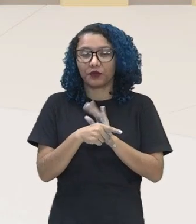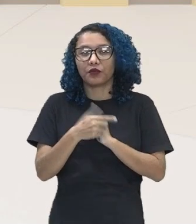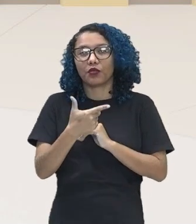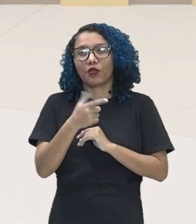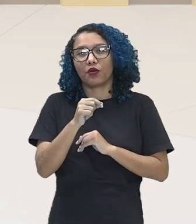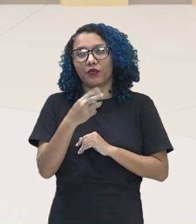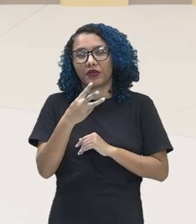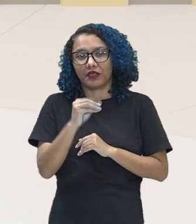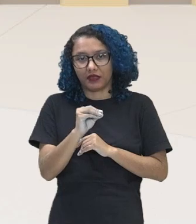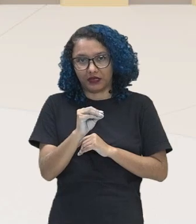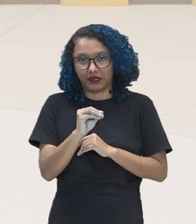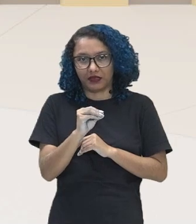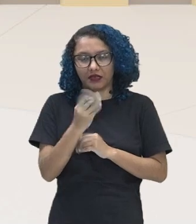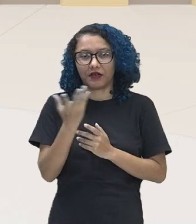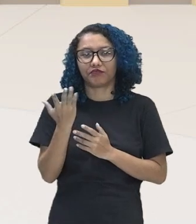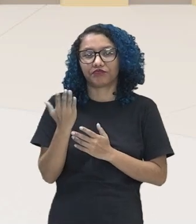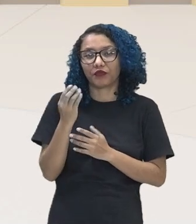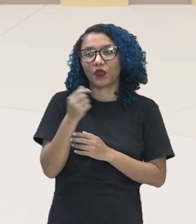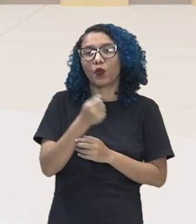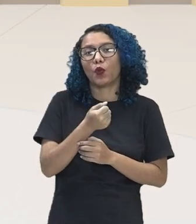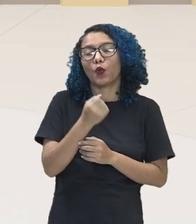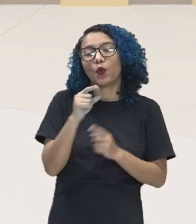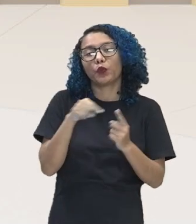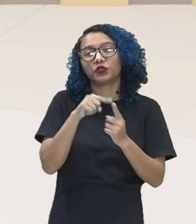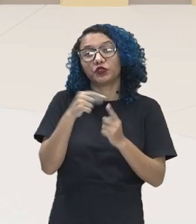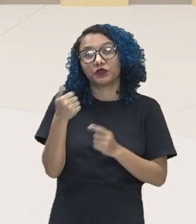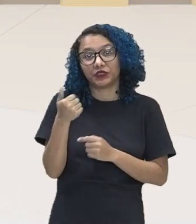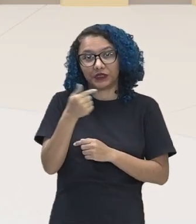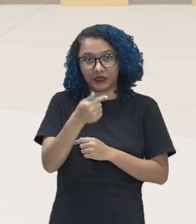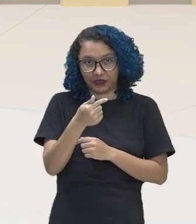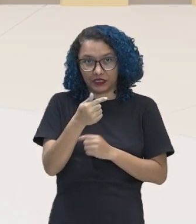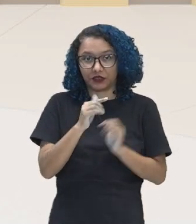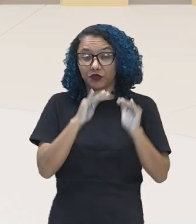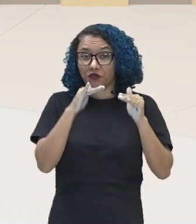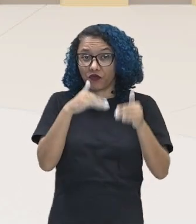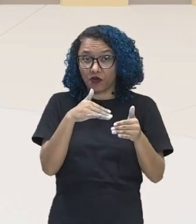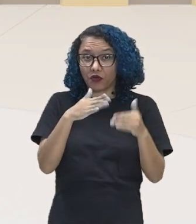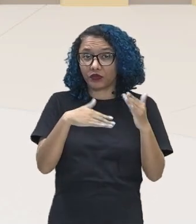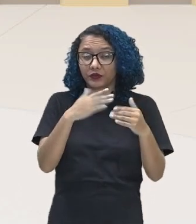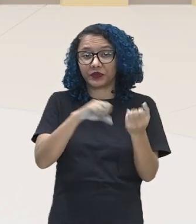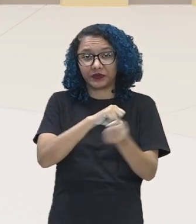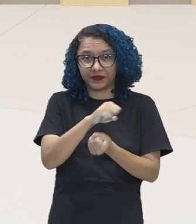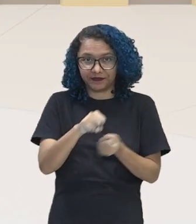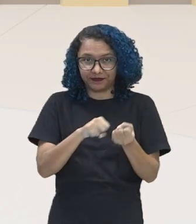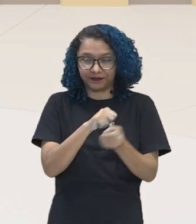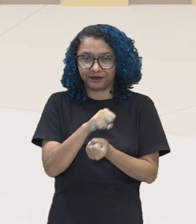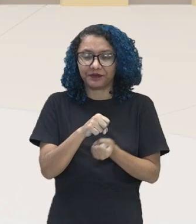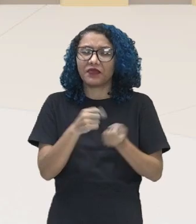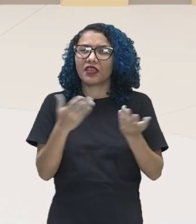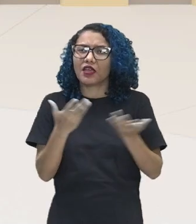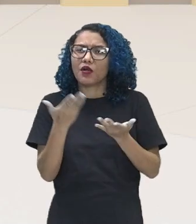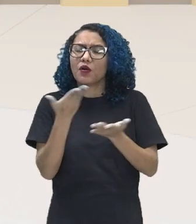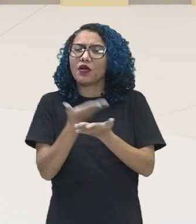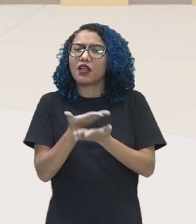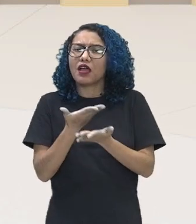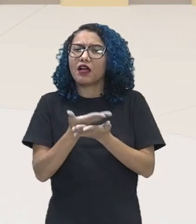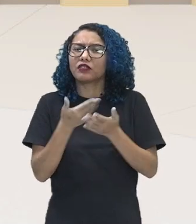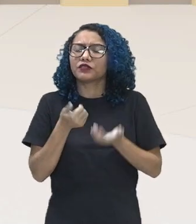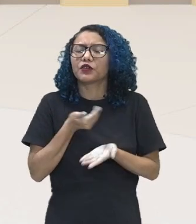aqui 17 Objetivos de Desenvolvimento Sustentável e nesta aula nós vamos iniciar